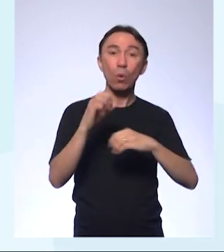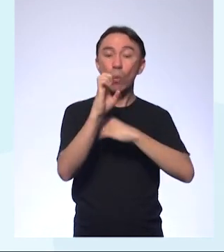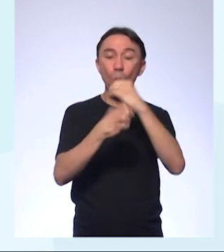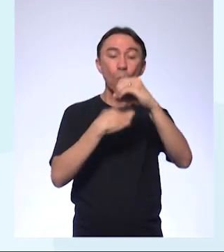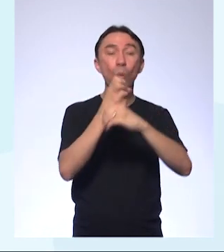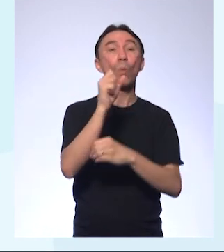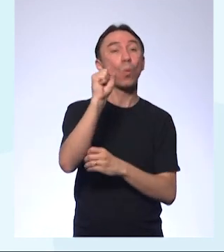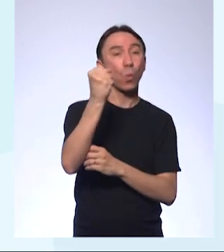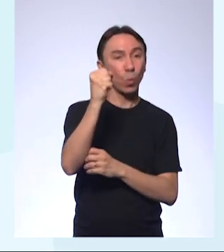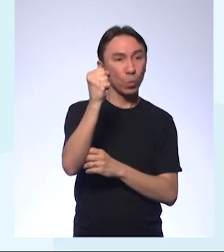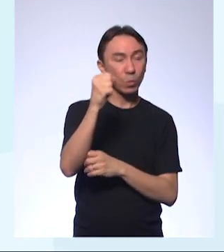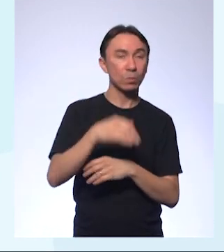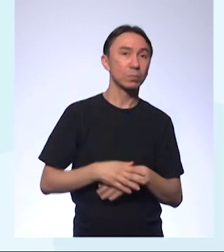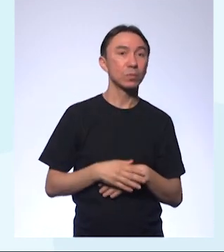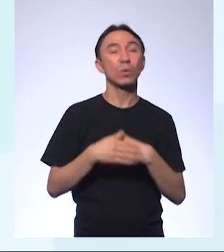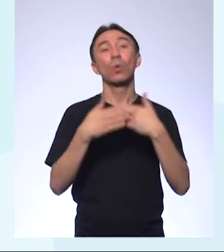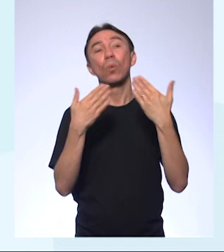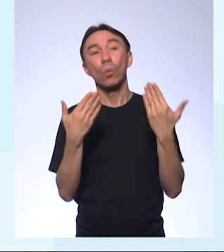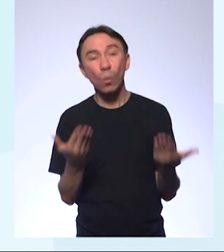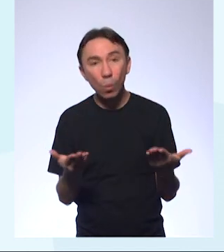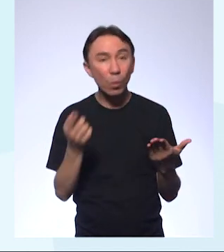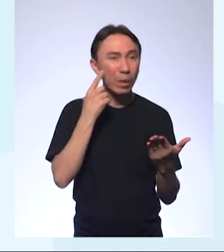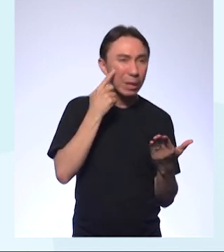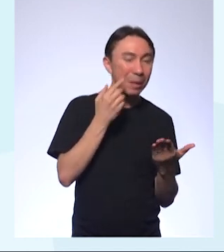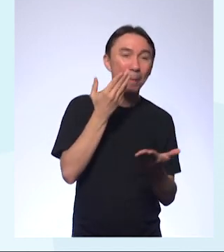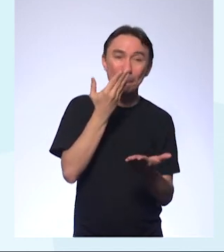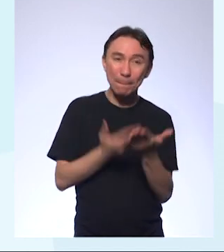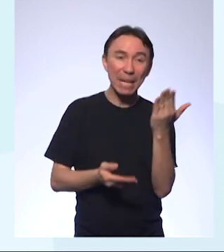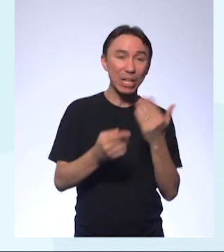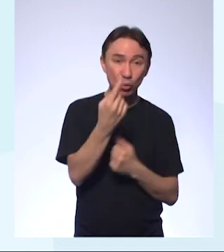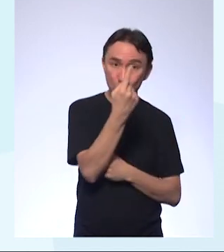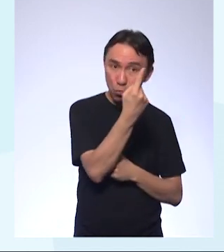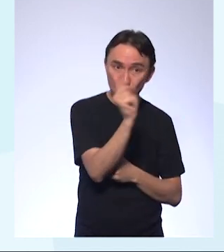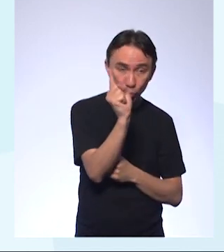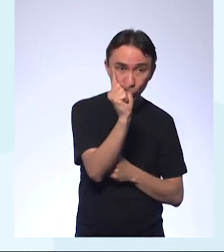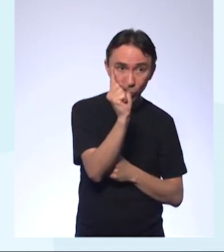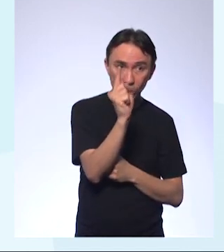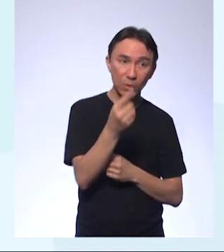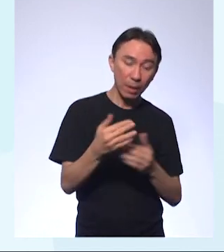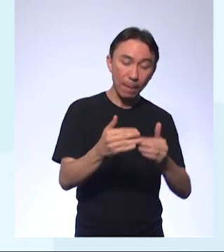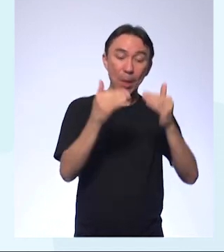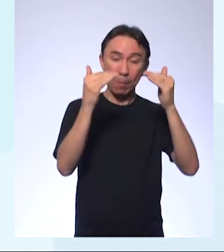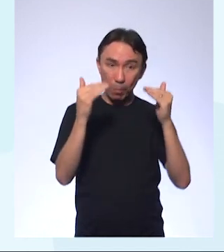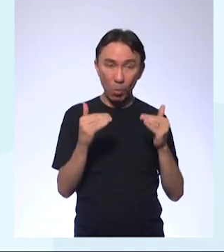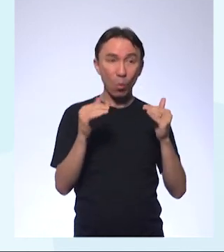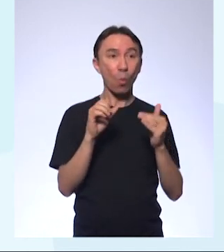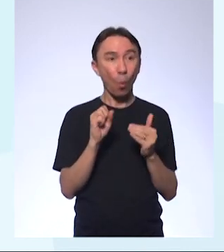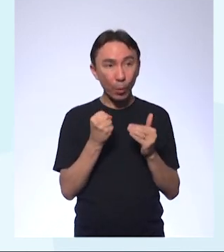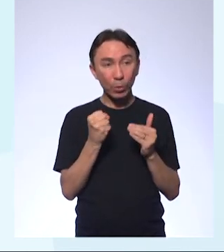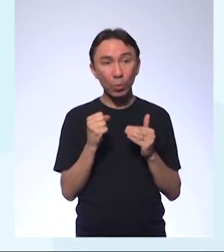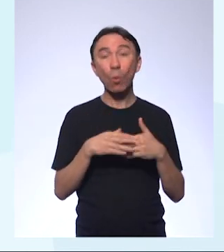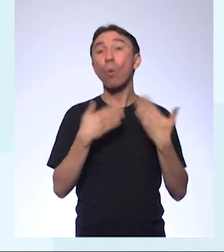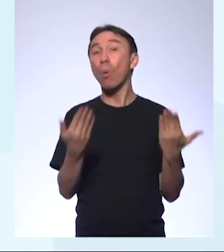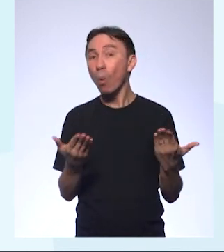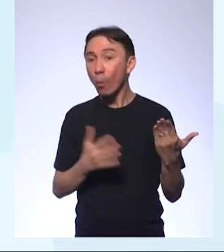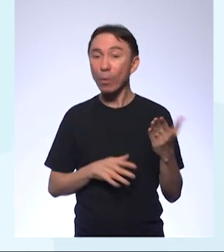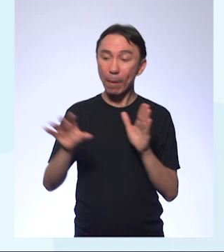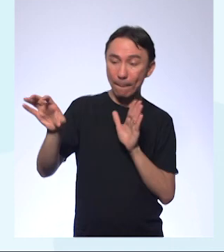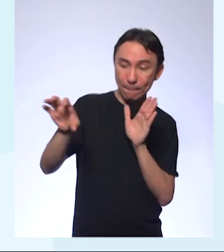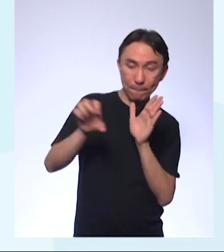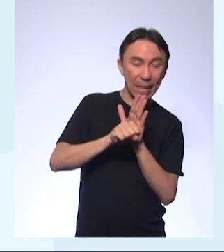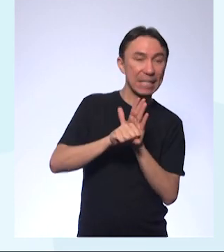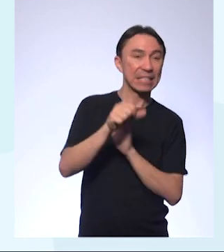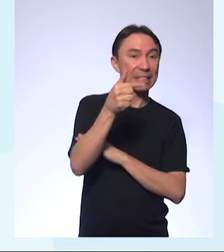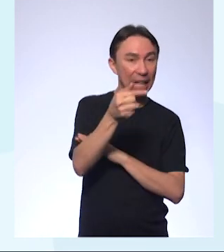ele perde esse elétron que ele tem na última camada e permanece com as 8 da camada anterior, ou ele recebe 7. Assim como o